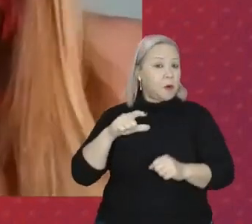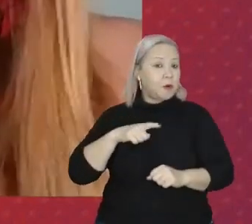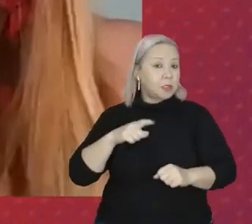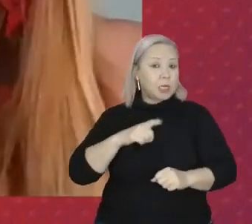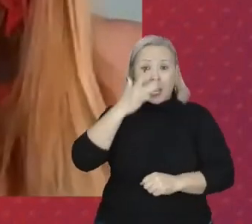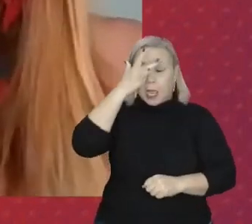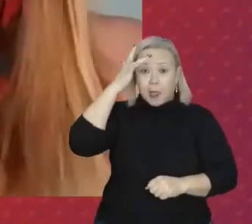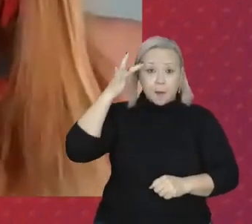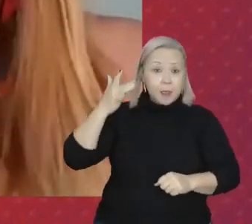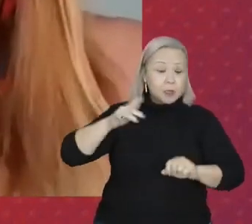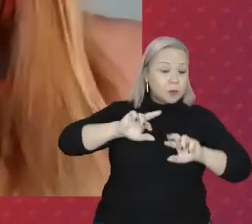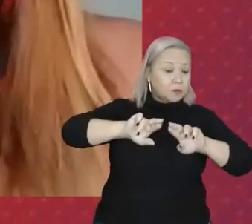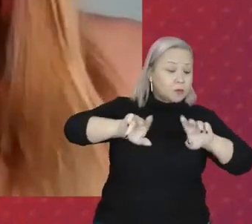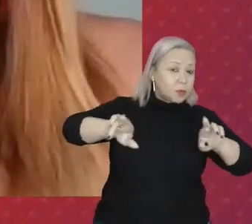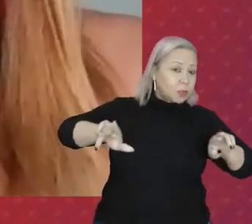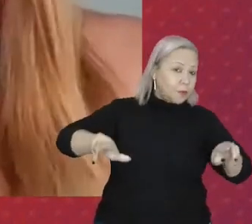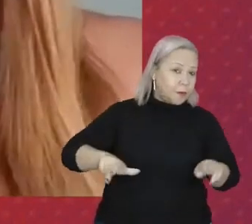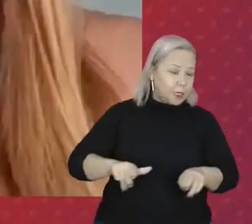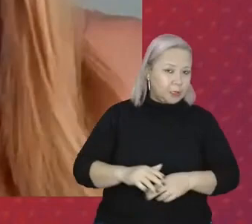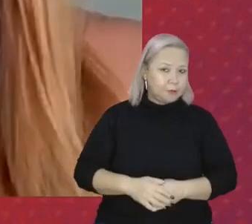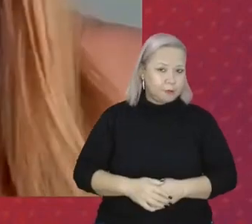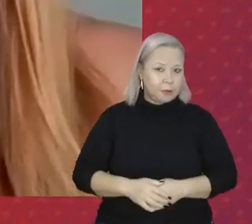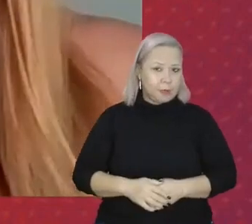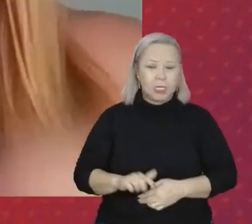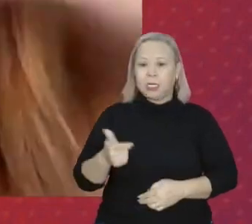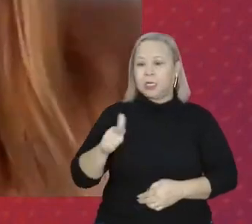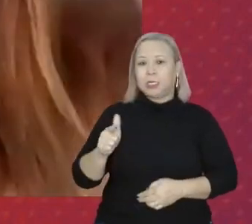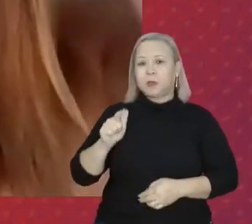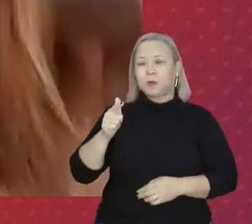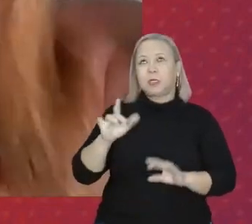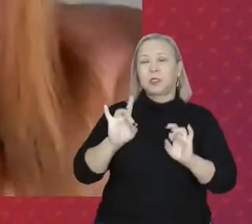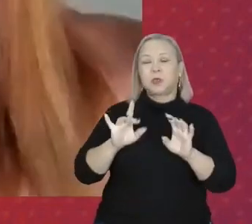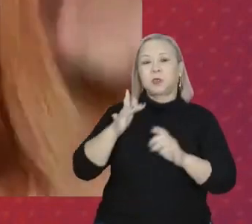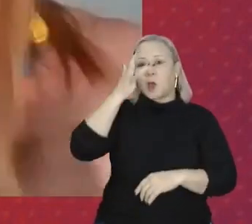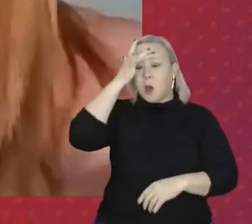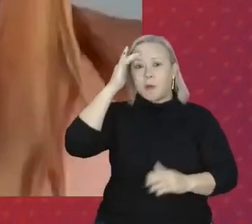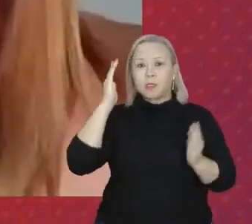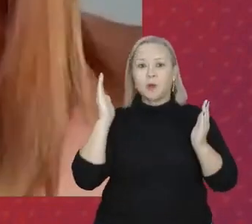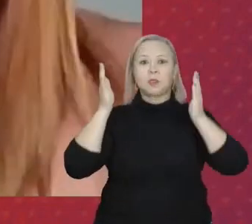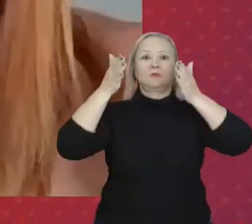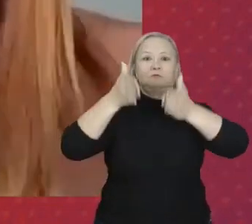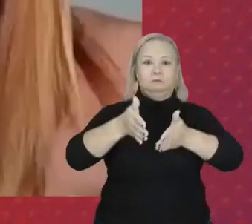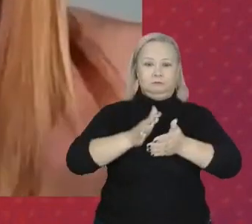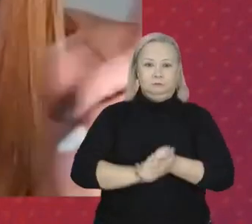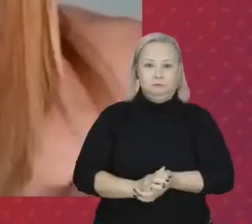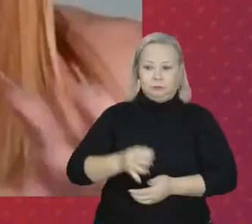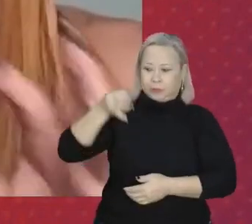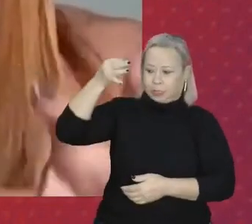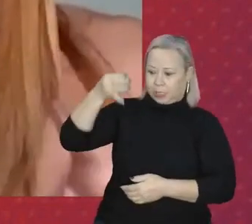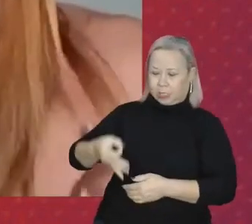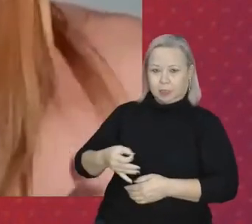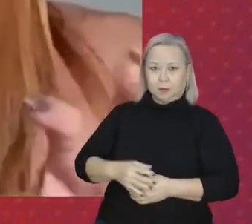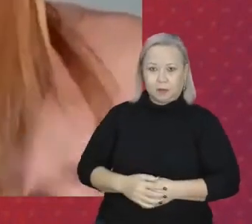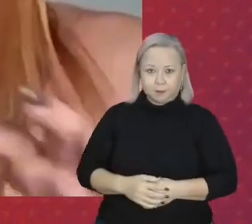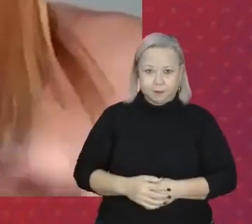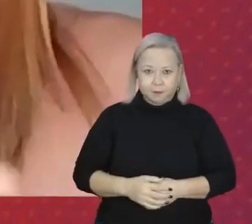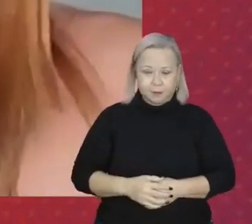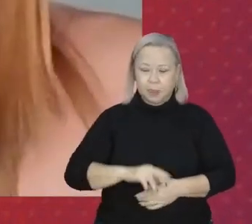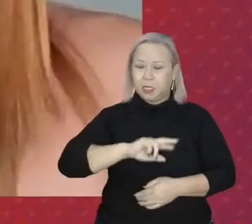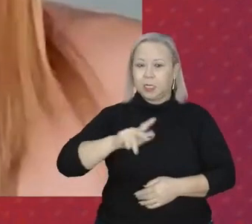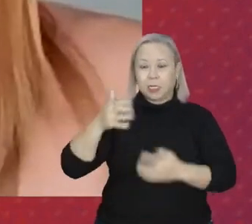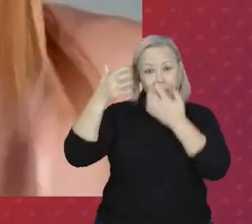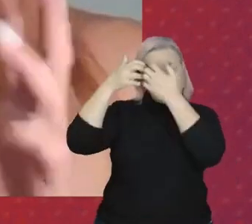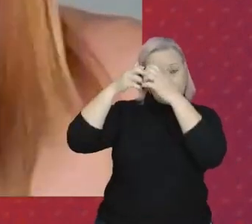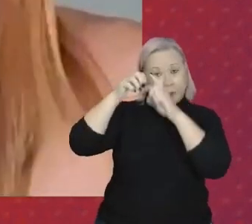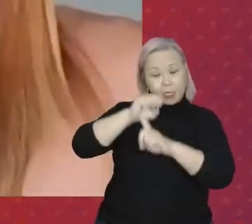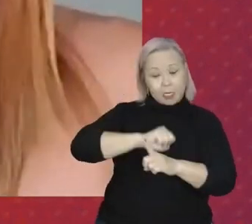pessoas cisgêneras, que não tem pessoas transgêneras naquela mesa, né? Porque a gente não pensa a sociedade a